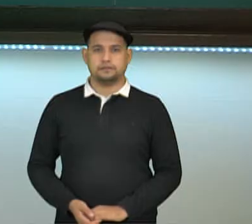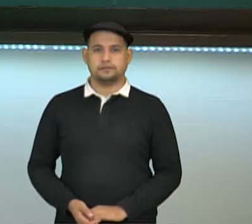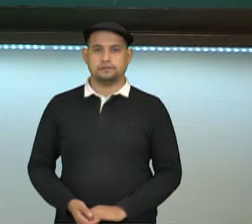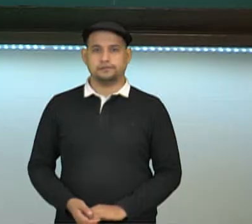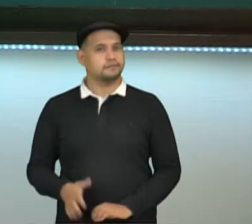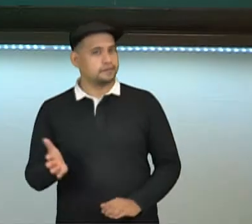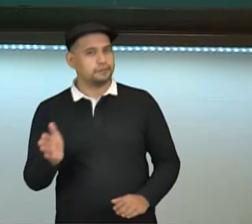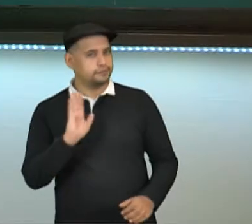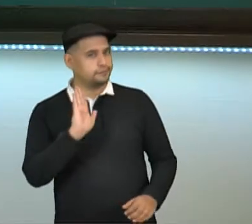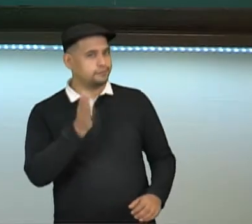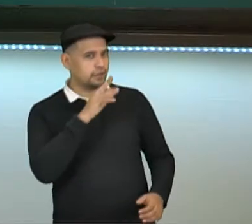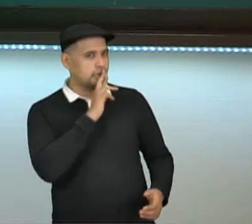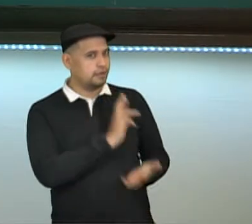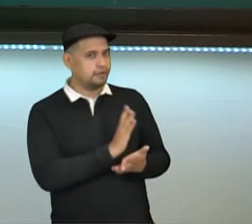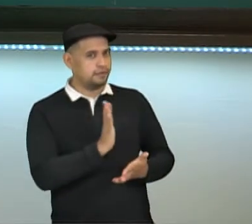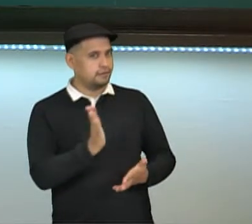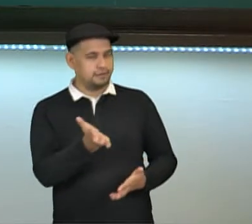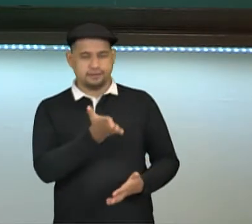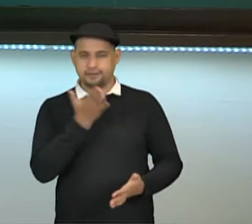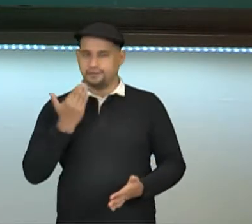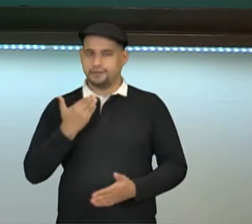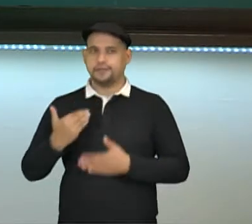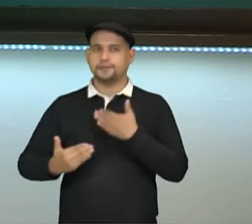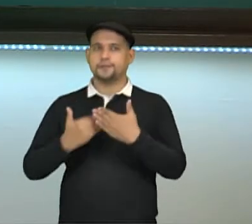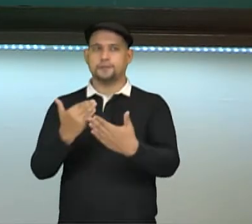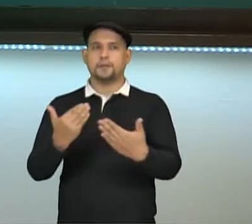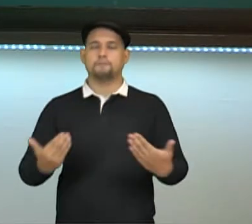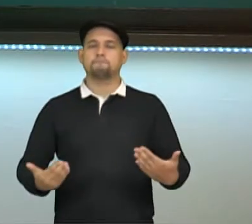Daí, pessoal, responderam lá? Vamos em frente.